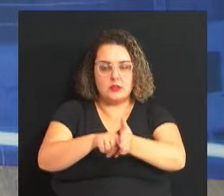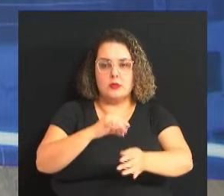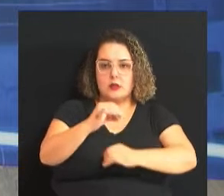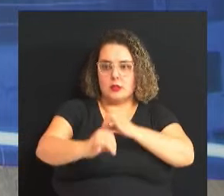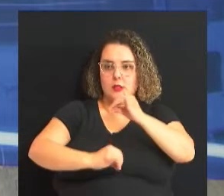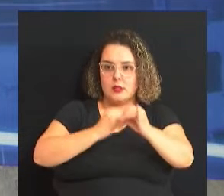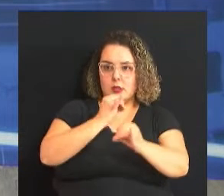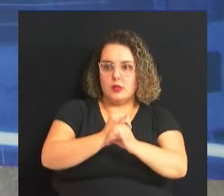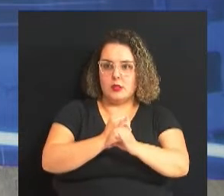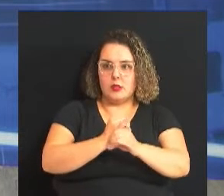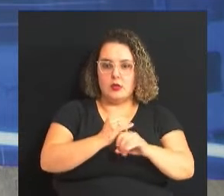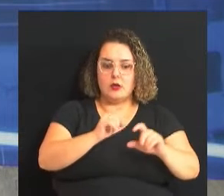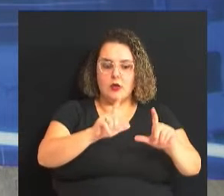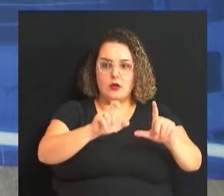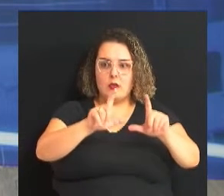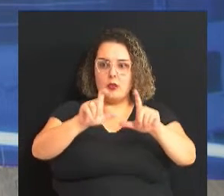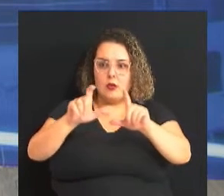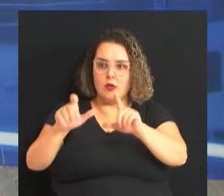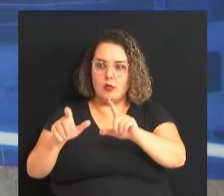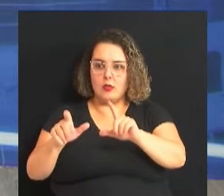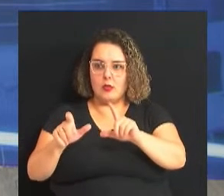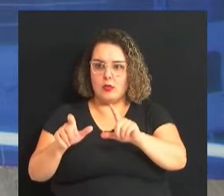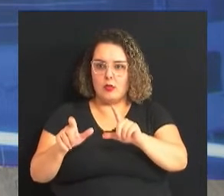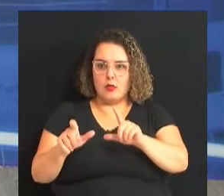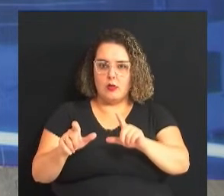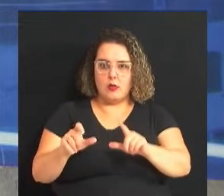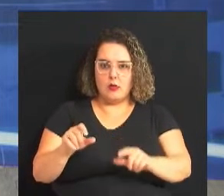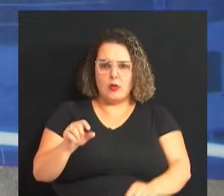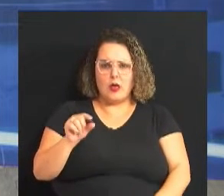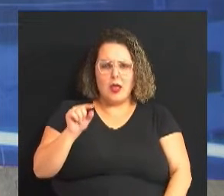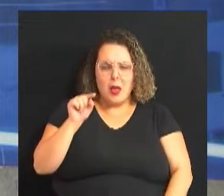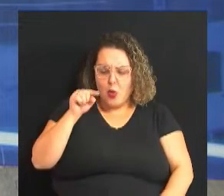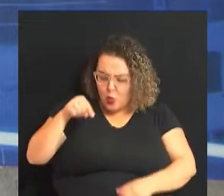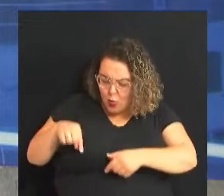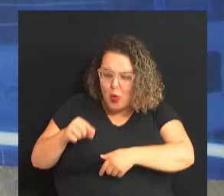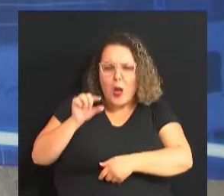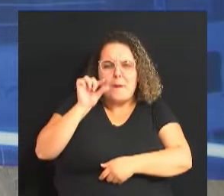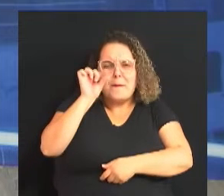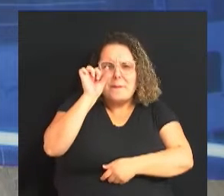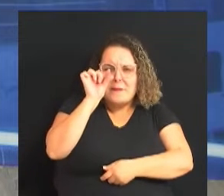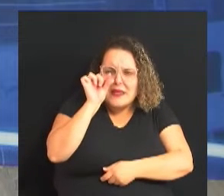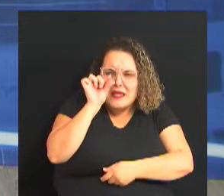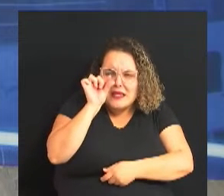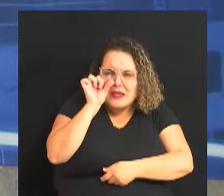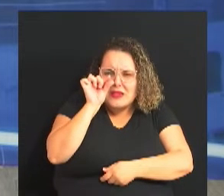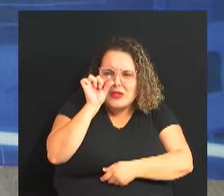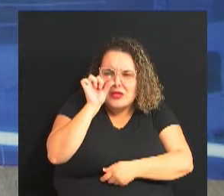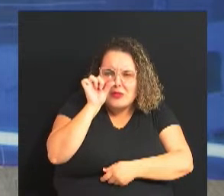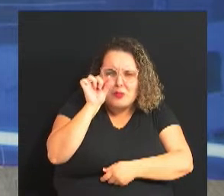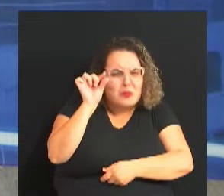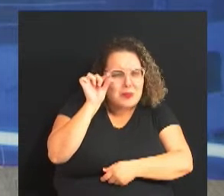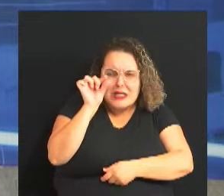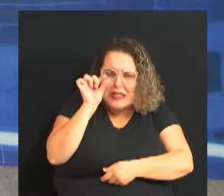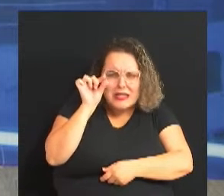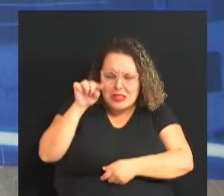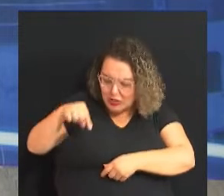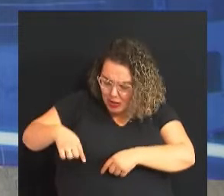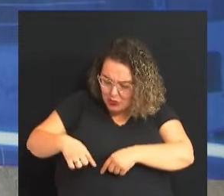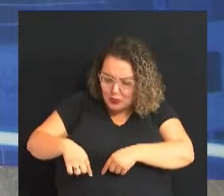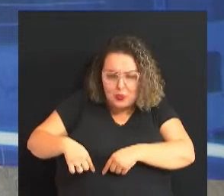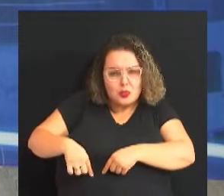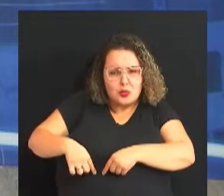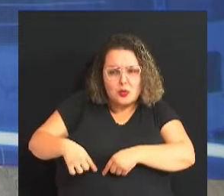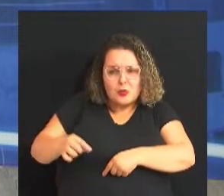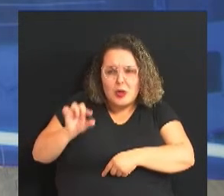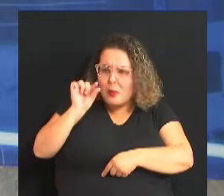algumas imagens que é bem pequenininho o buraco. Fica um buraquinho assim na barriga da pessoa, é